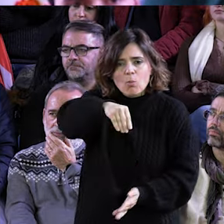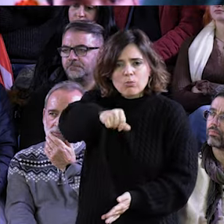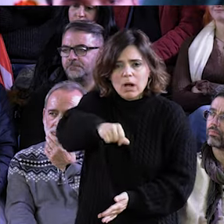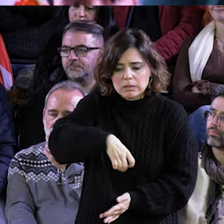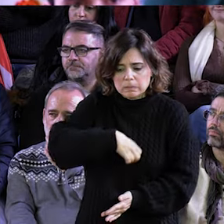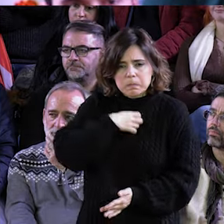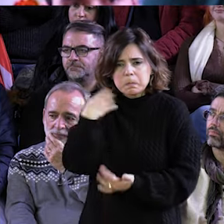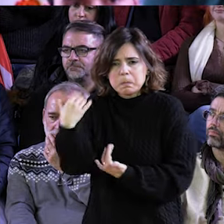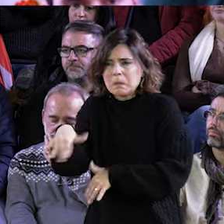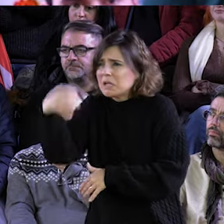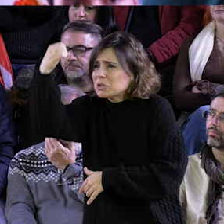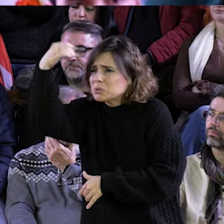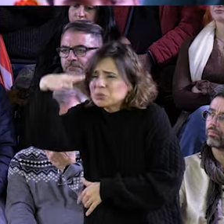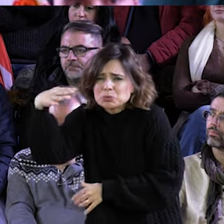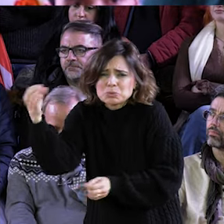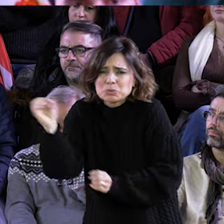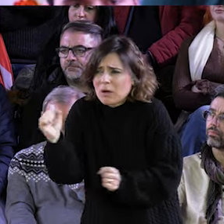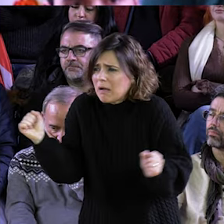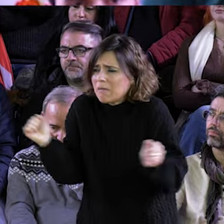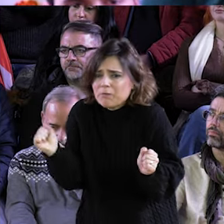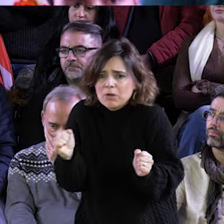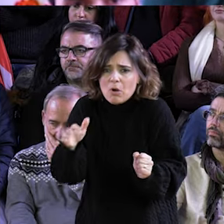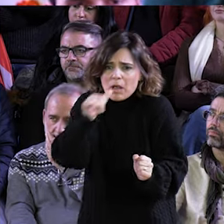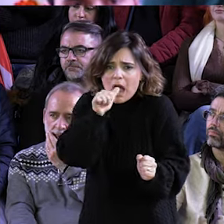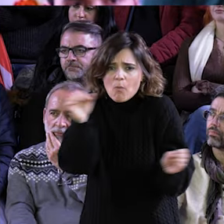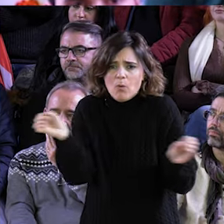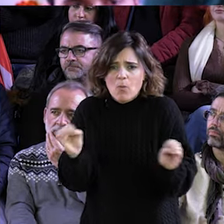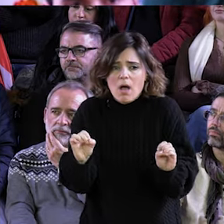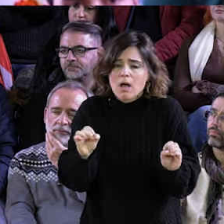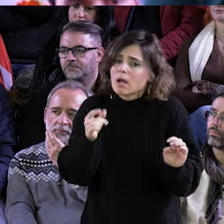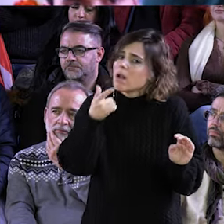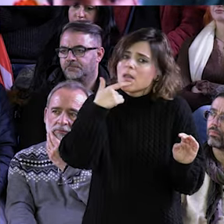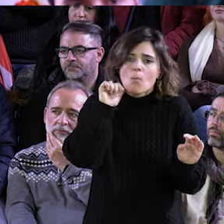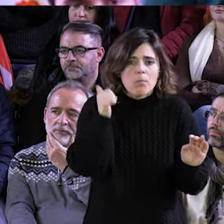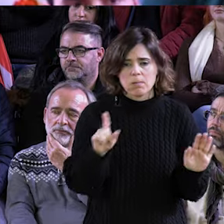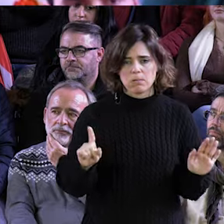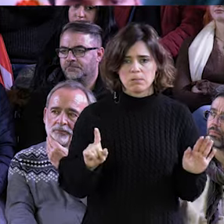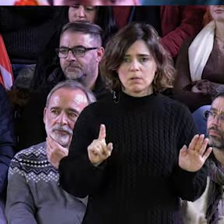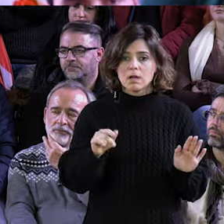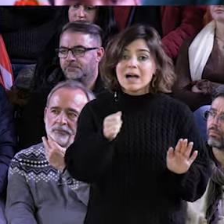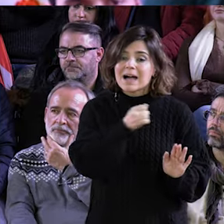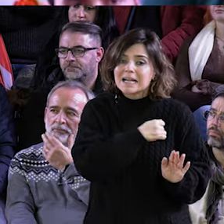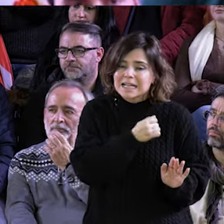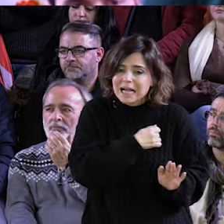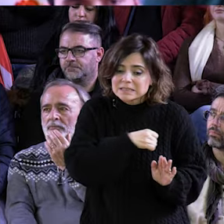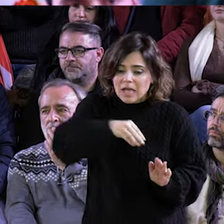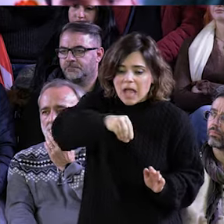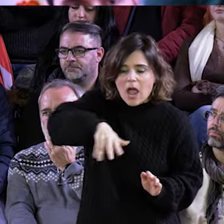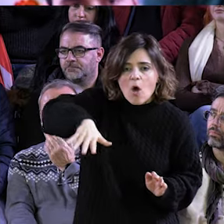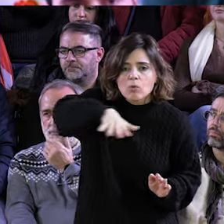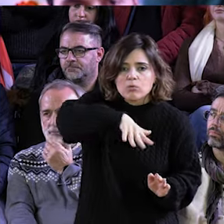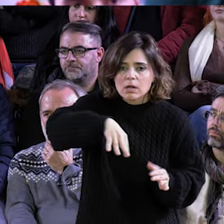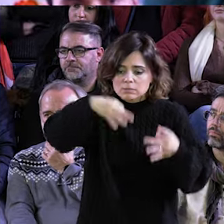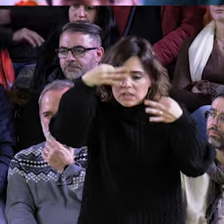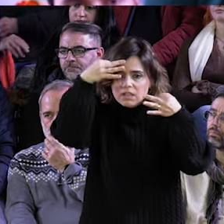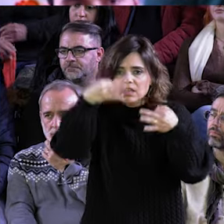um lugar sem luz, sem frio, sem água. Não pode. A casa é o lugar da dignidade e onde se